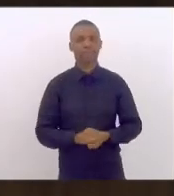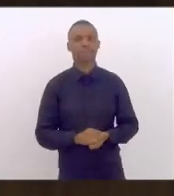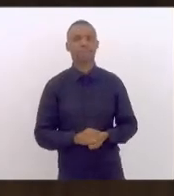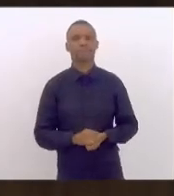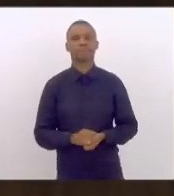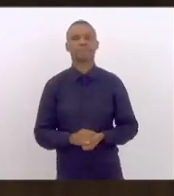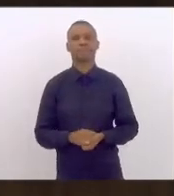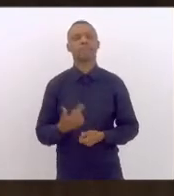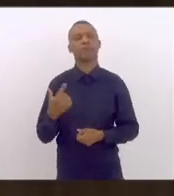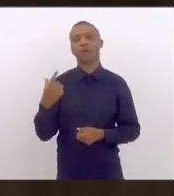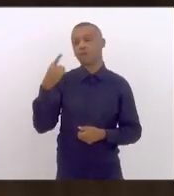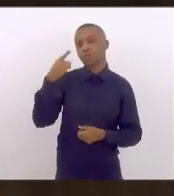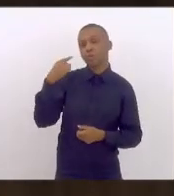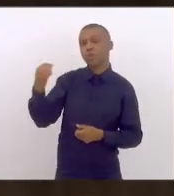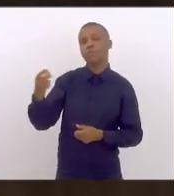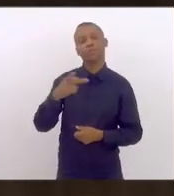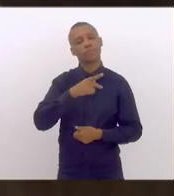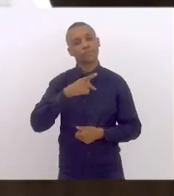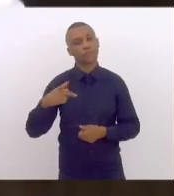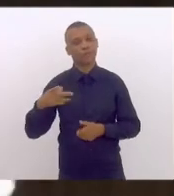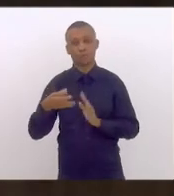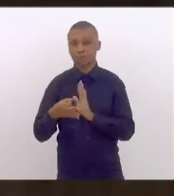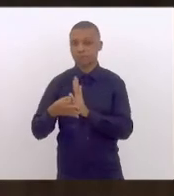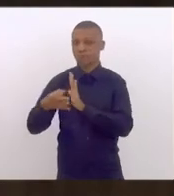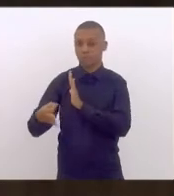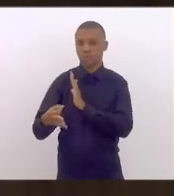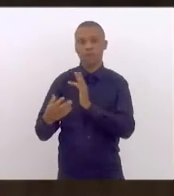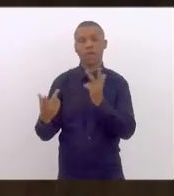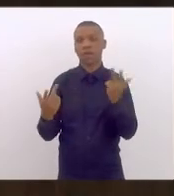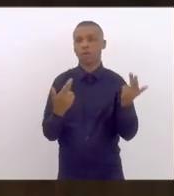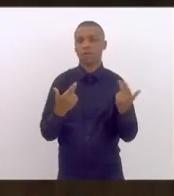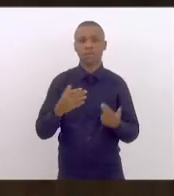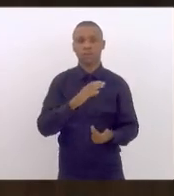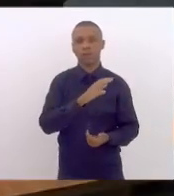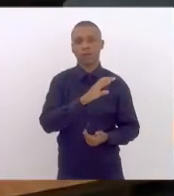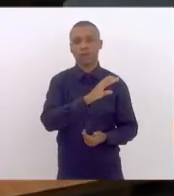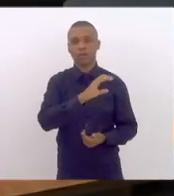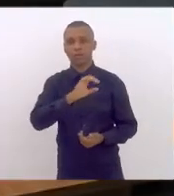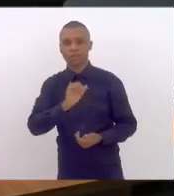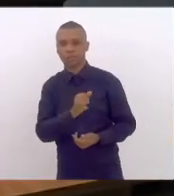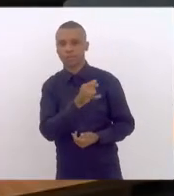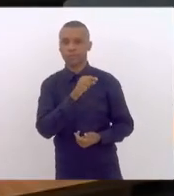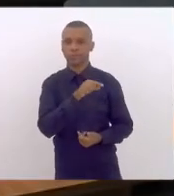designada pelo presidente parecer acompanha Aparecida ccj